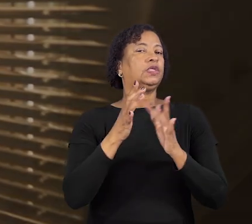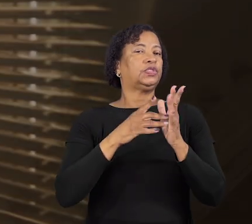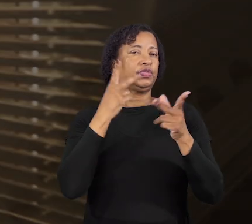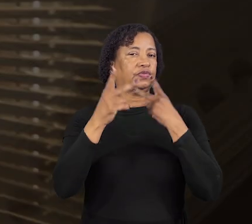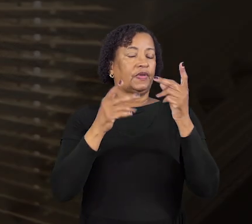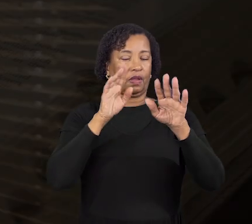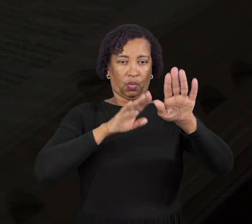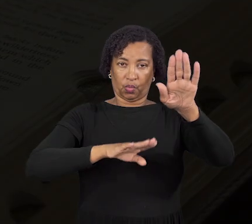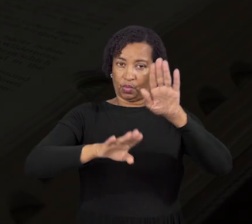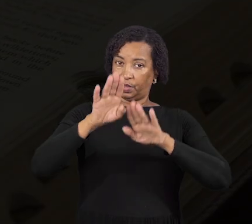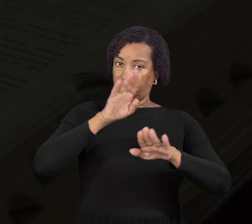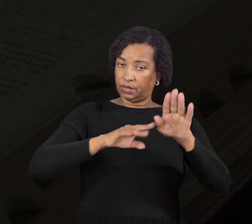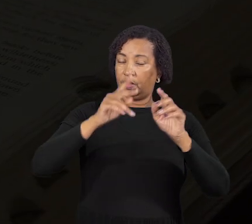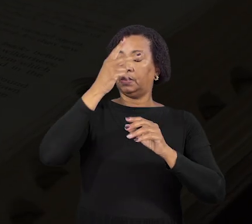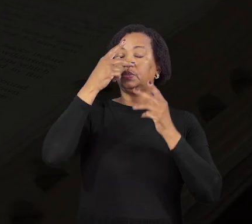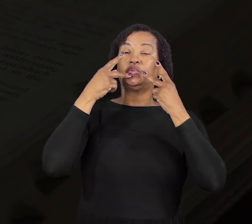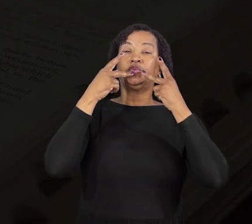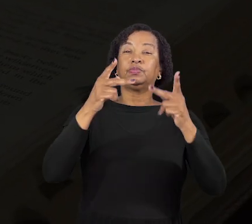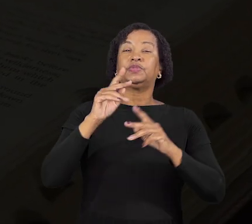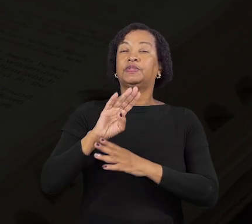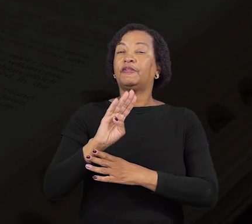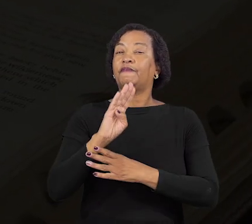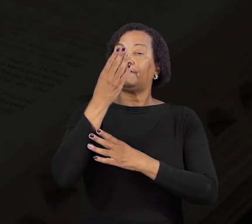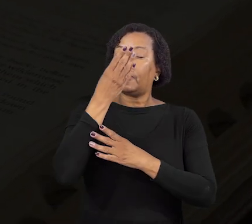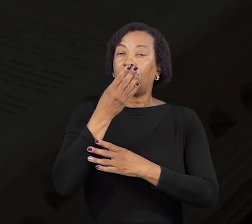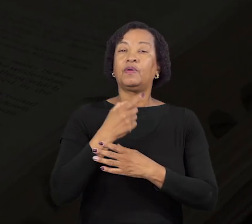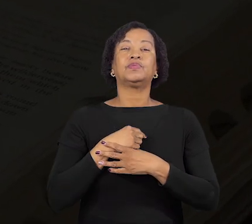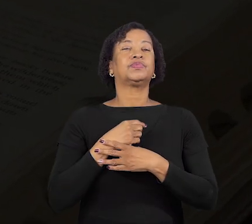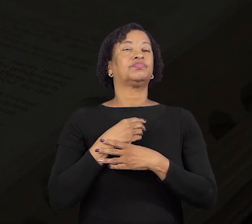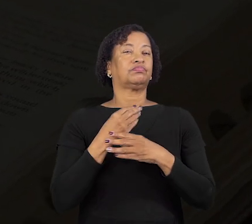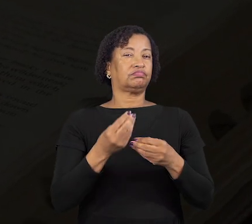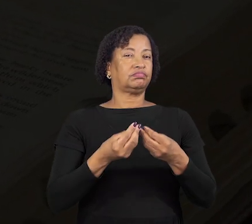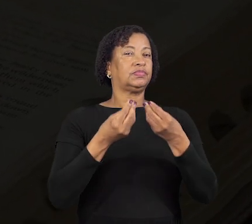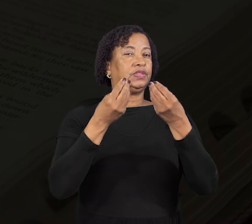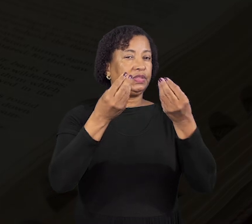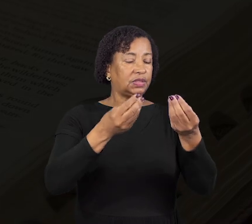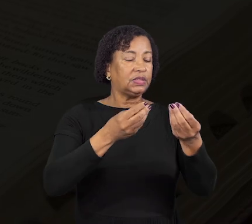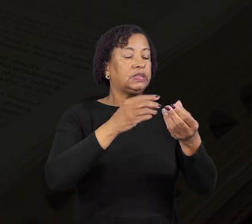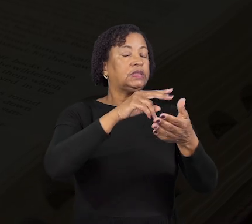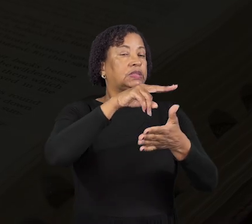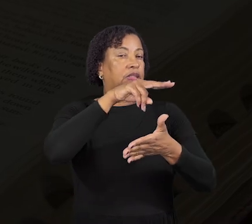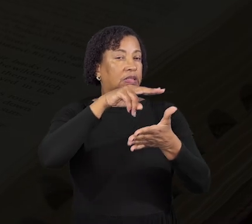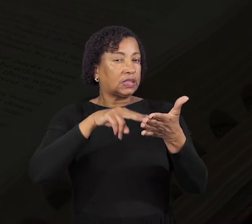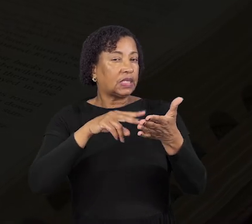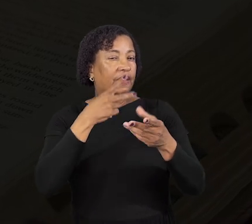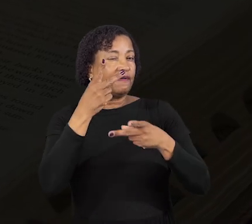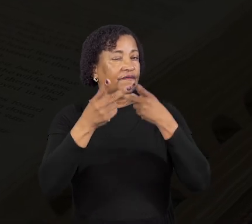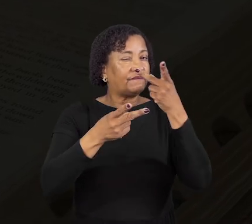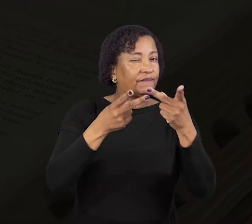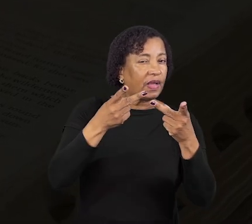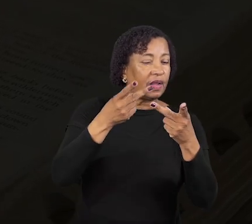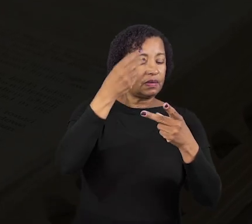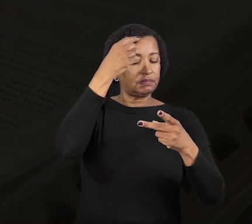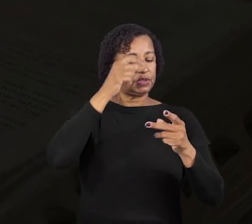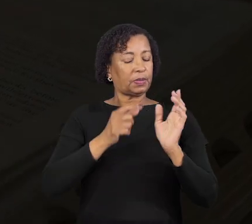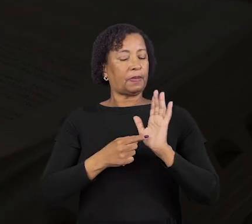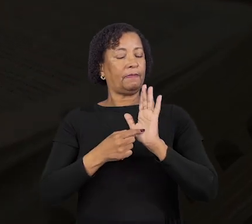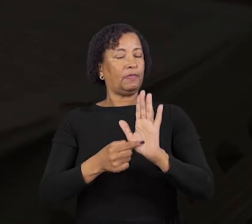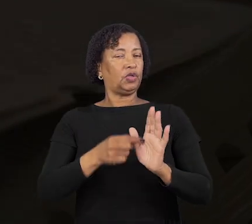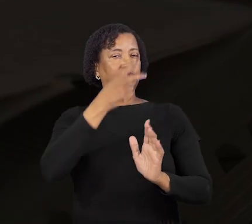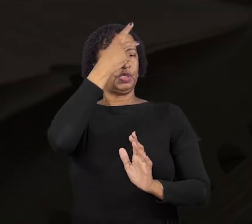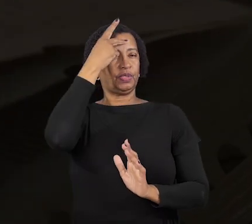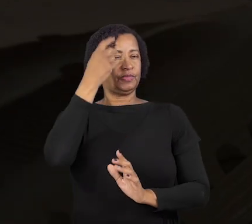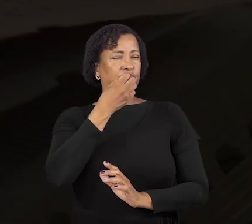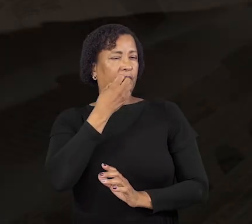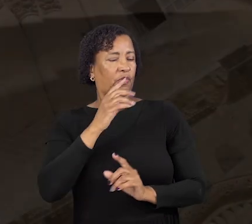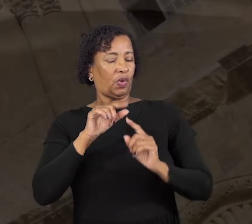diz, cuidado com os falsos profetas. Eles vêm a vocês vestidos de peles de ovelhas, mas por dentro são